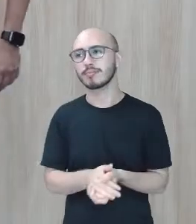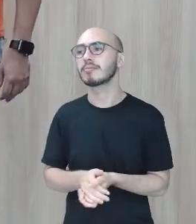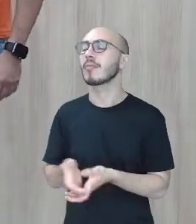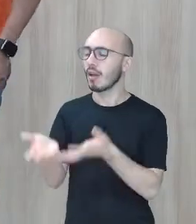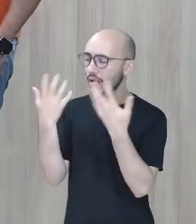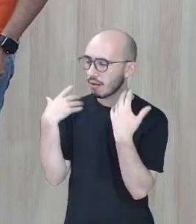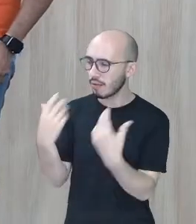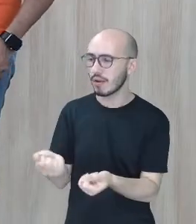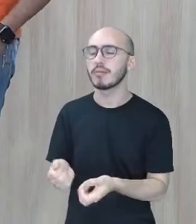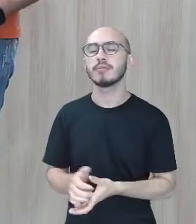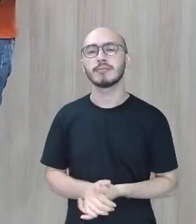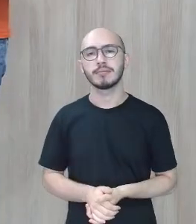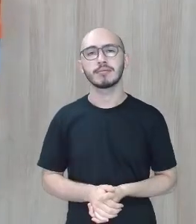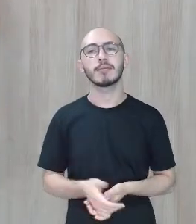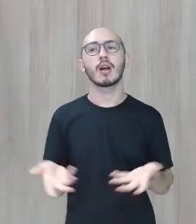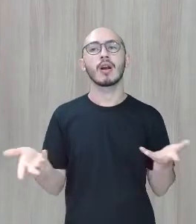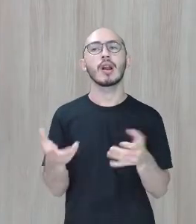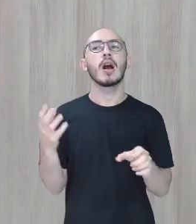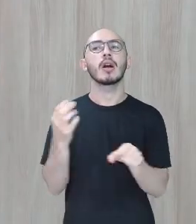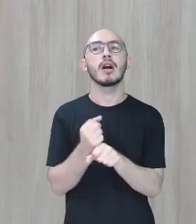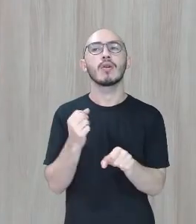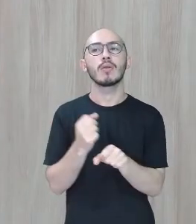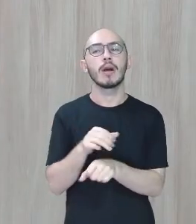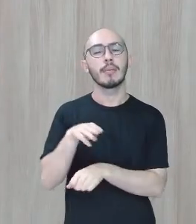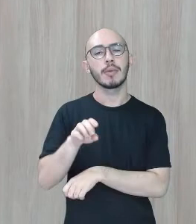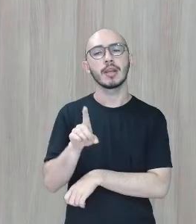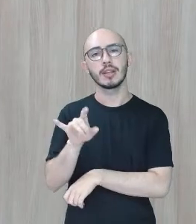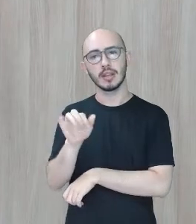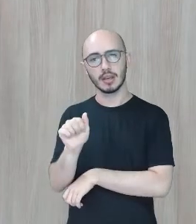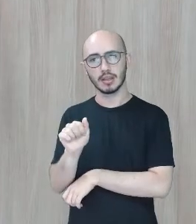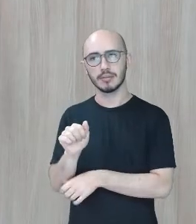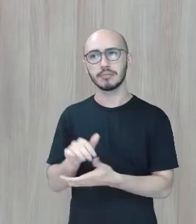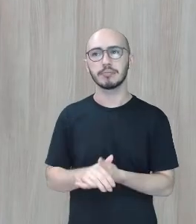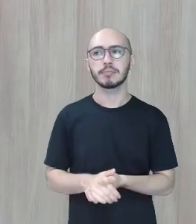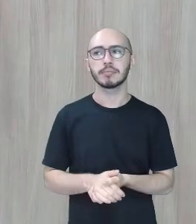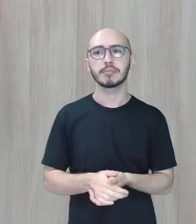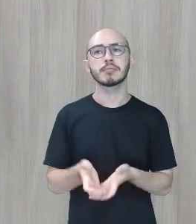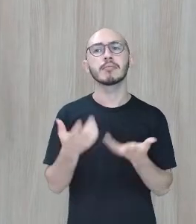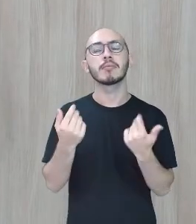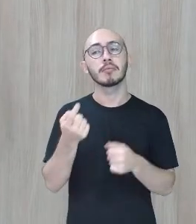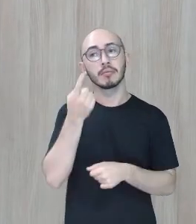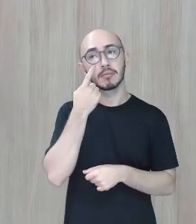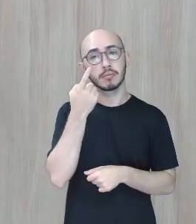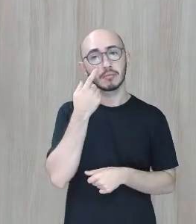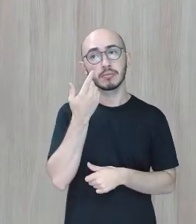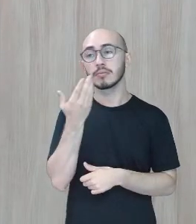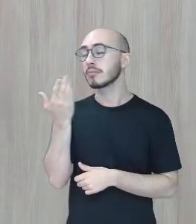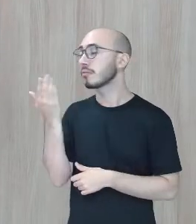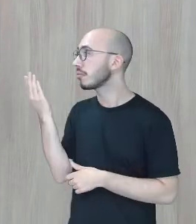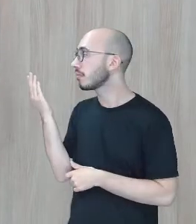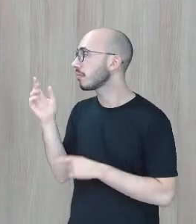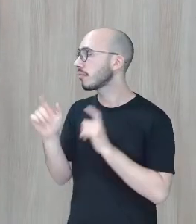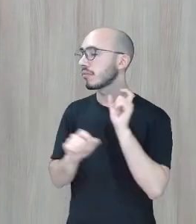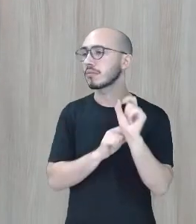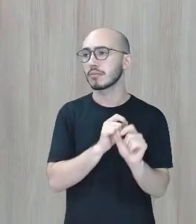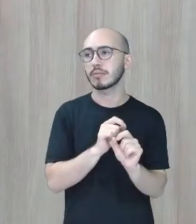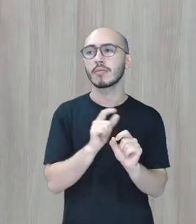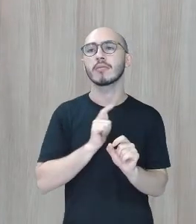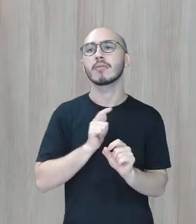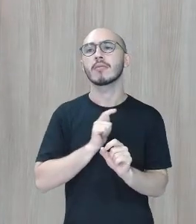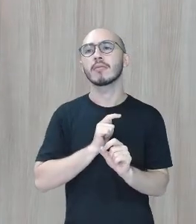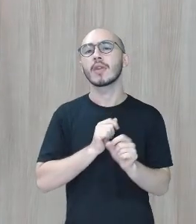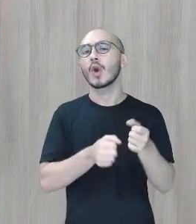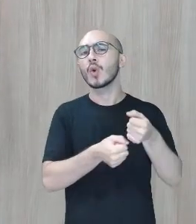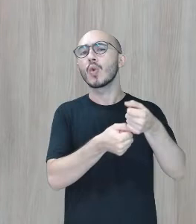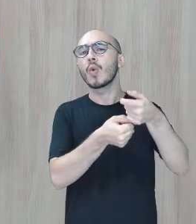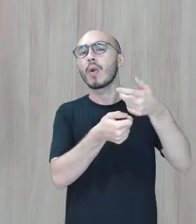go! Vamos embora para calcular aí a mediana, beleza? Então vamos lá. A gente viu que essa sequência numérica